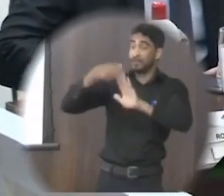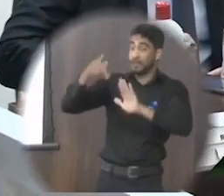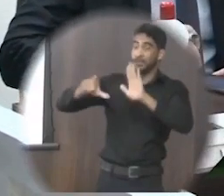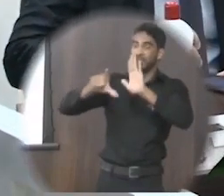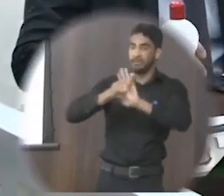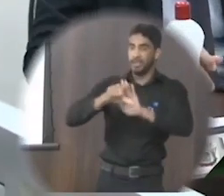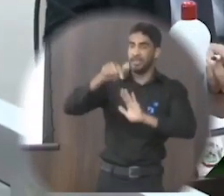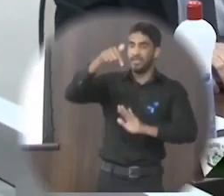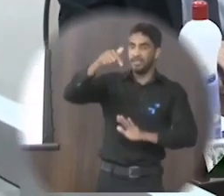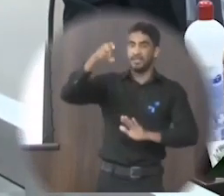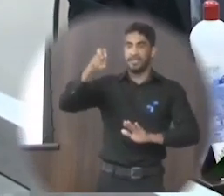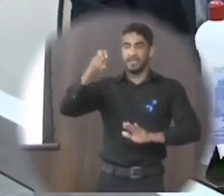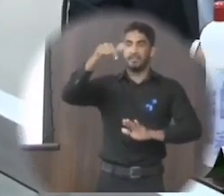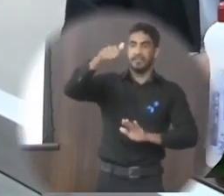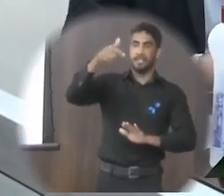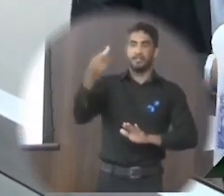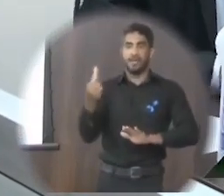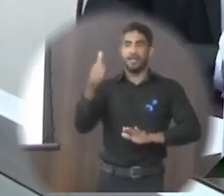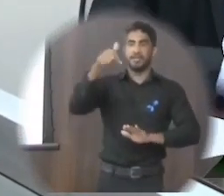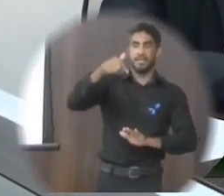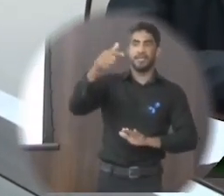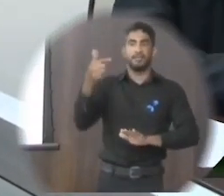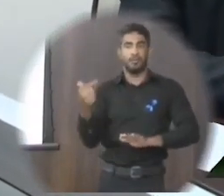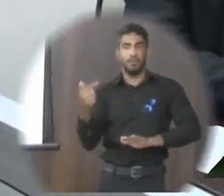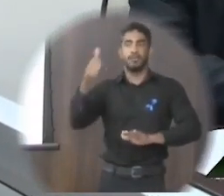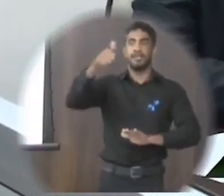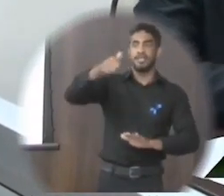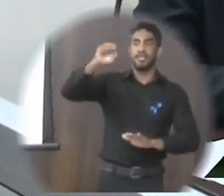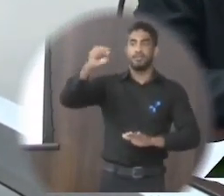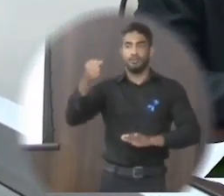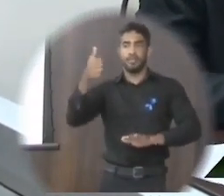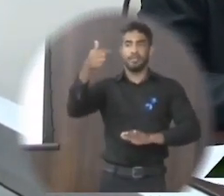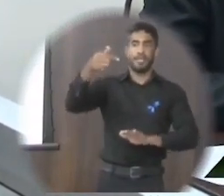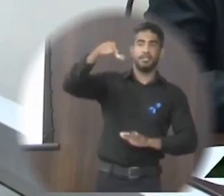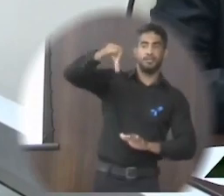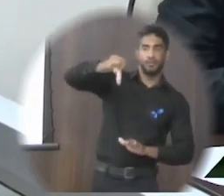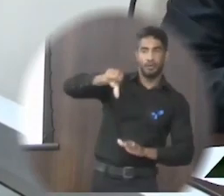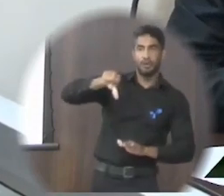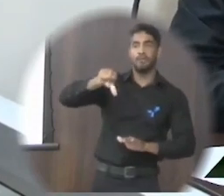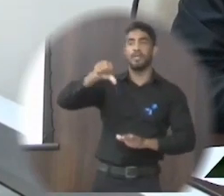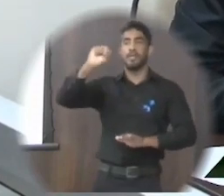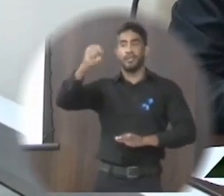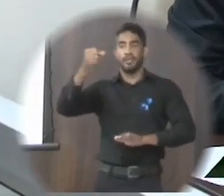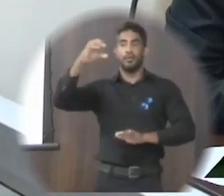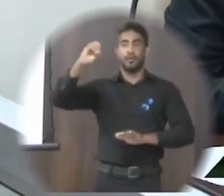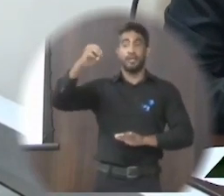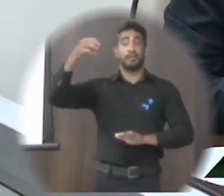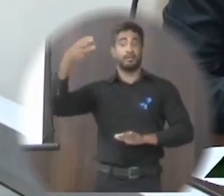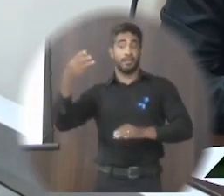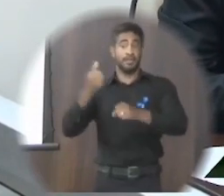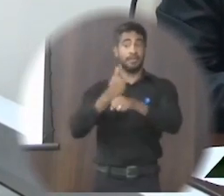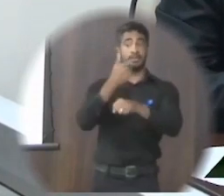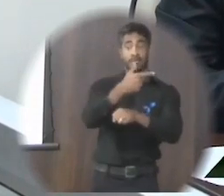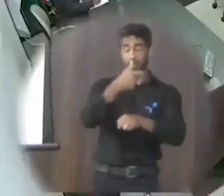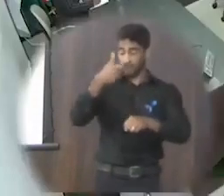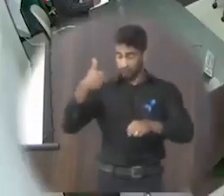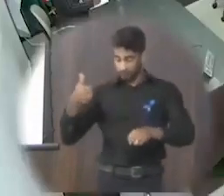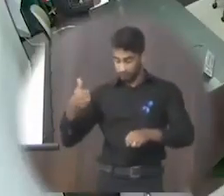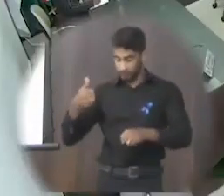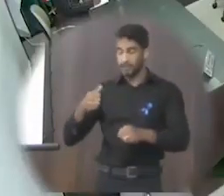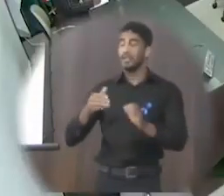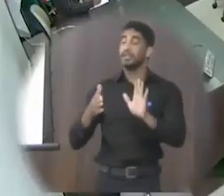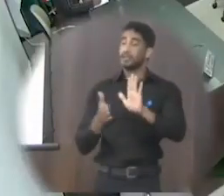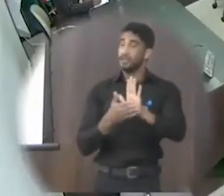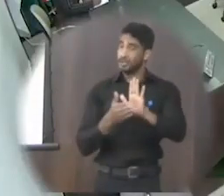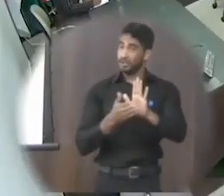lei 075, 076, 077, 078, 079 e 83 de 2021, que